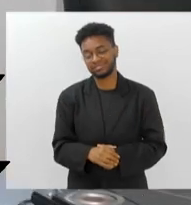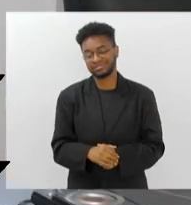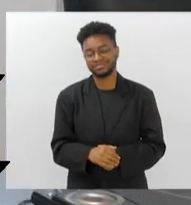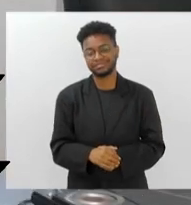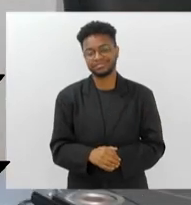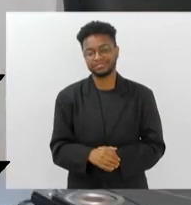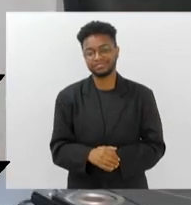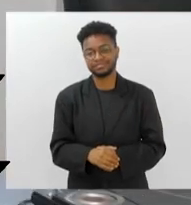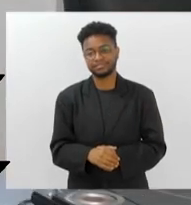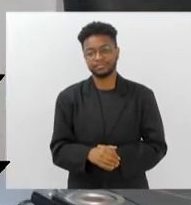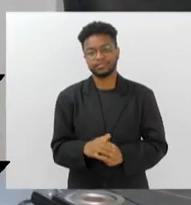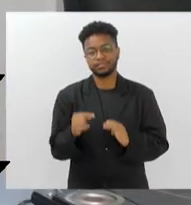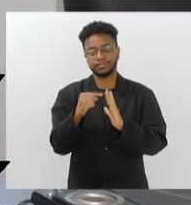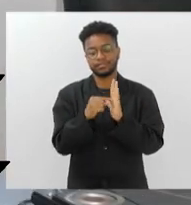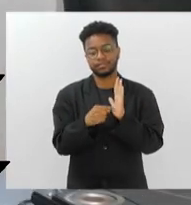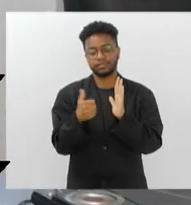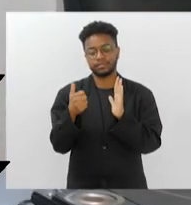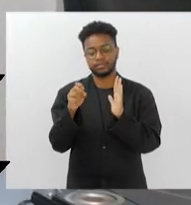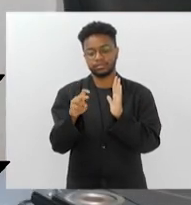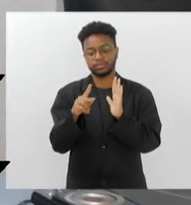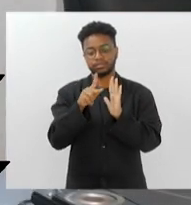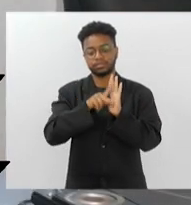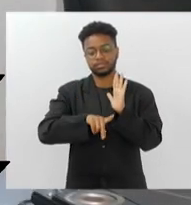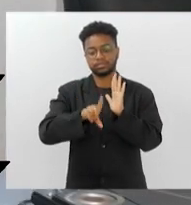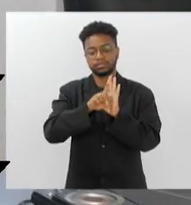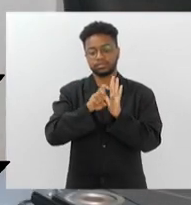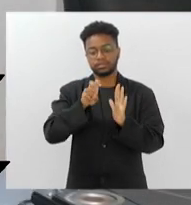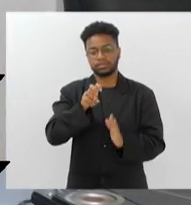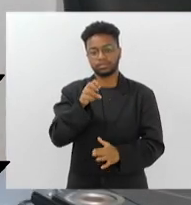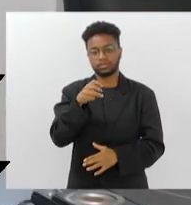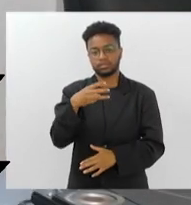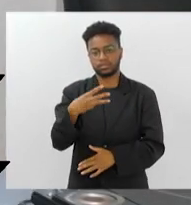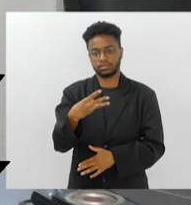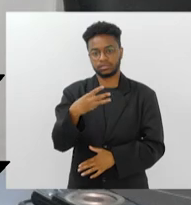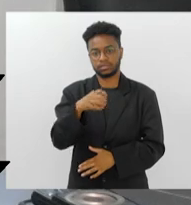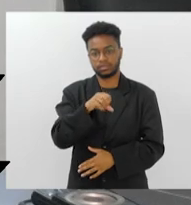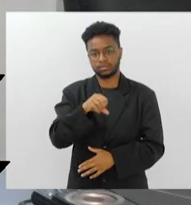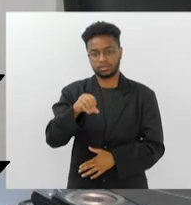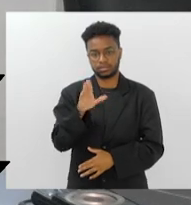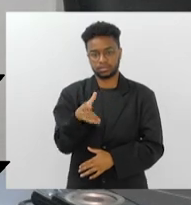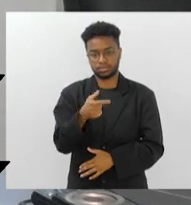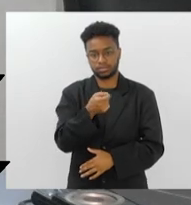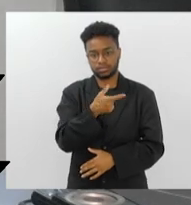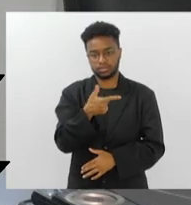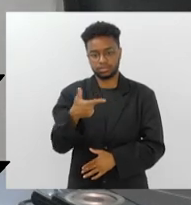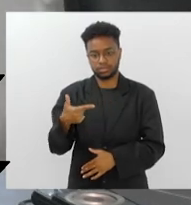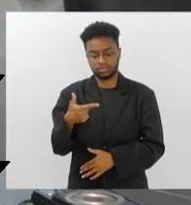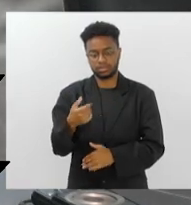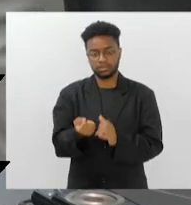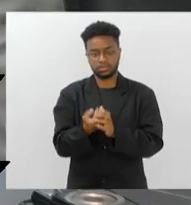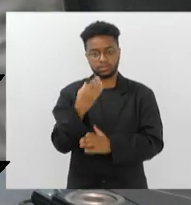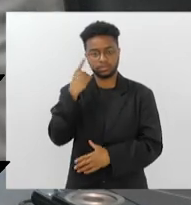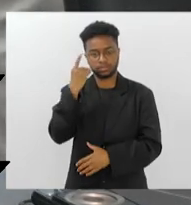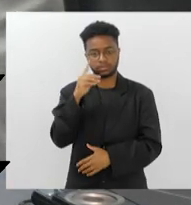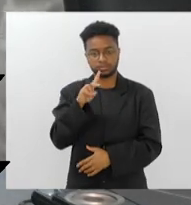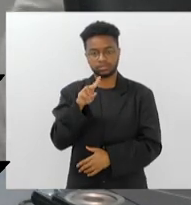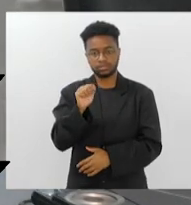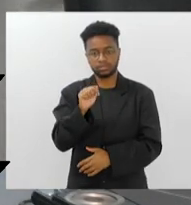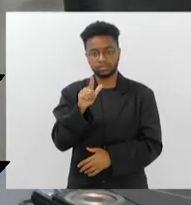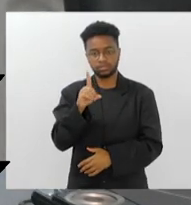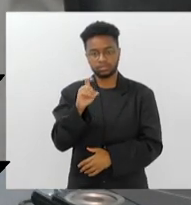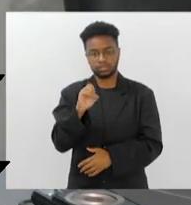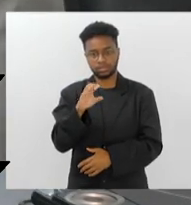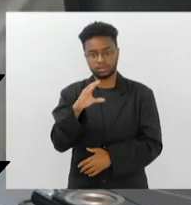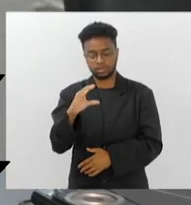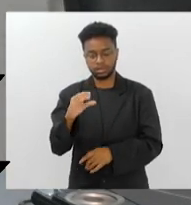e 15 da pauta projeto de lei 5399 de 22 de autoria dos deputados valdec carneiro e André ciciliano